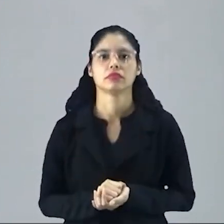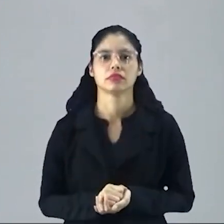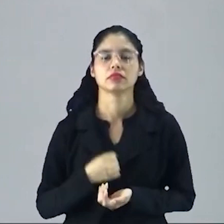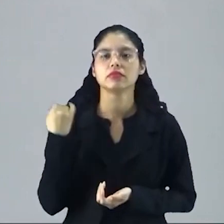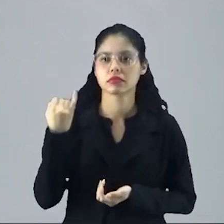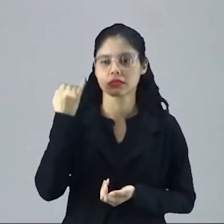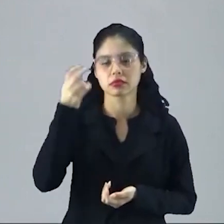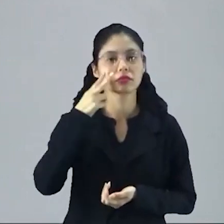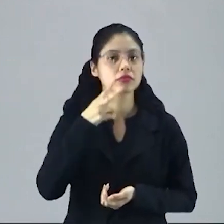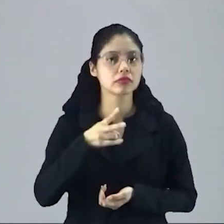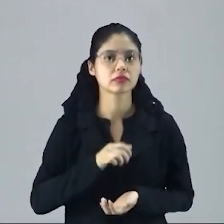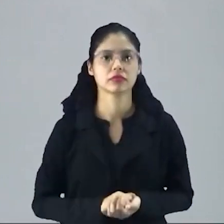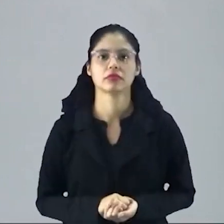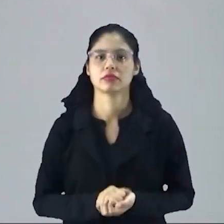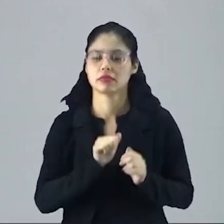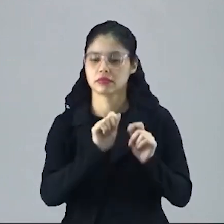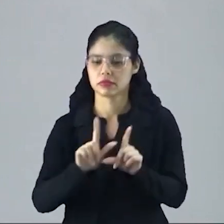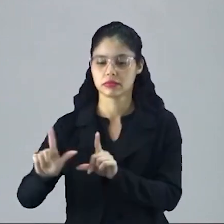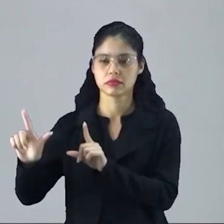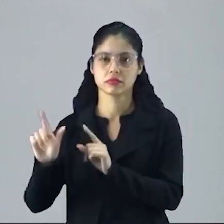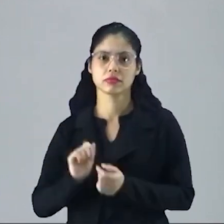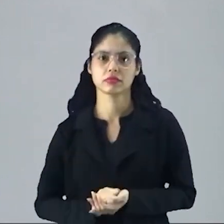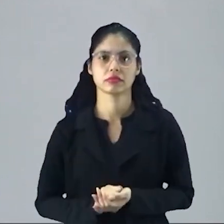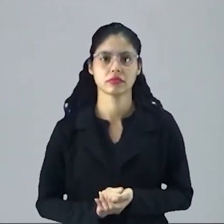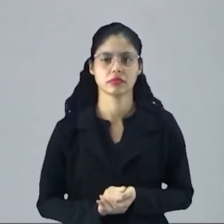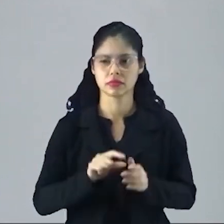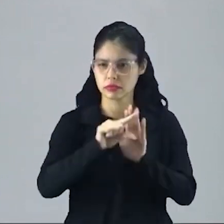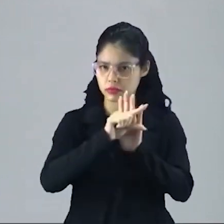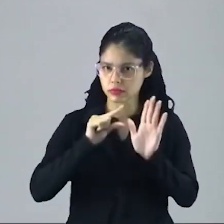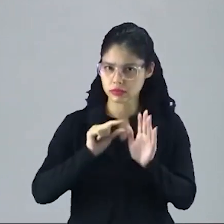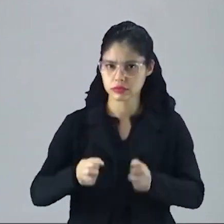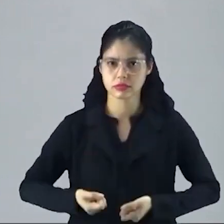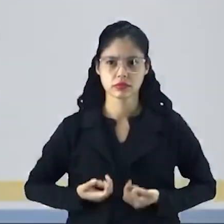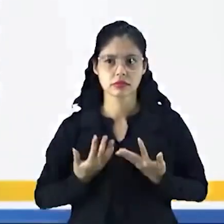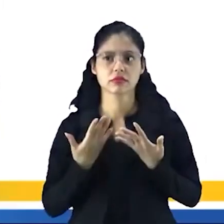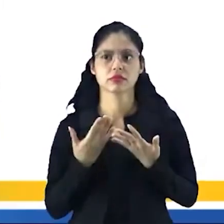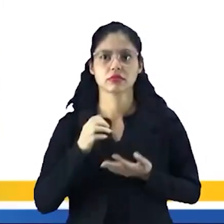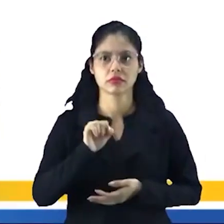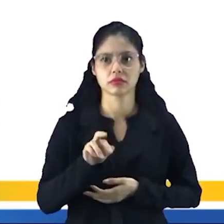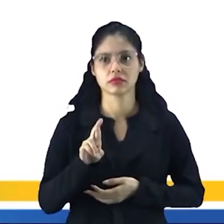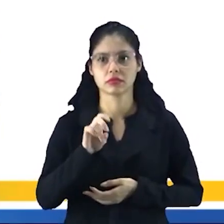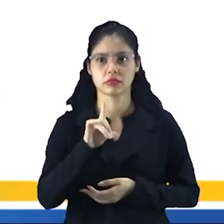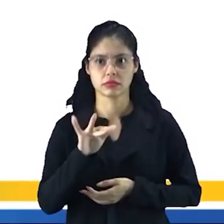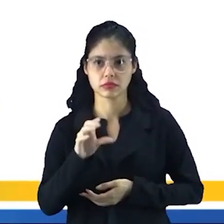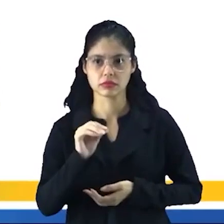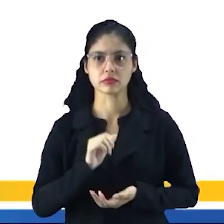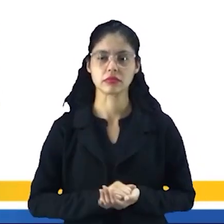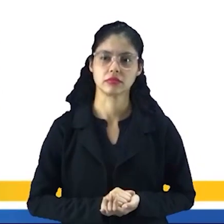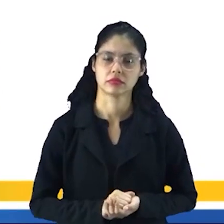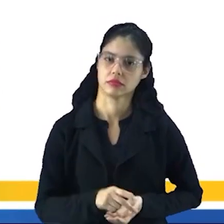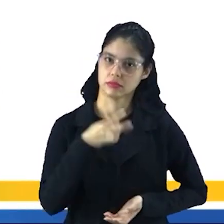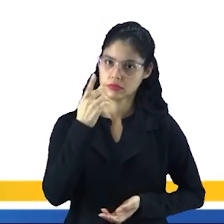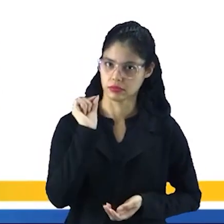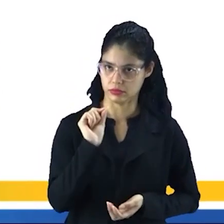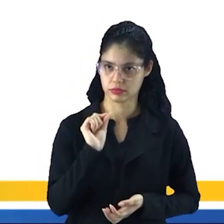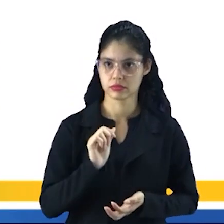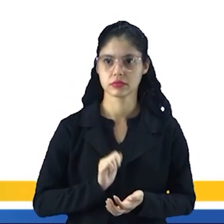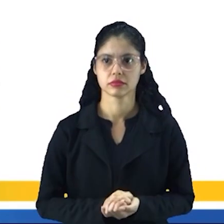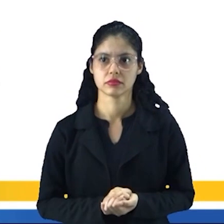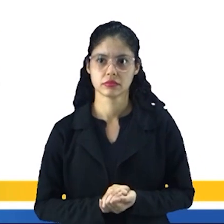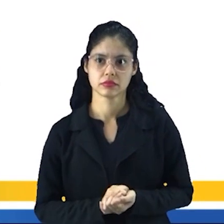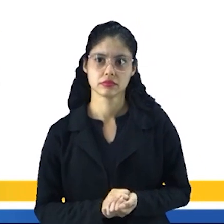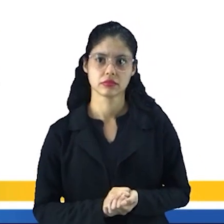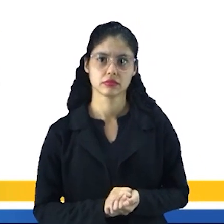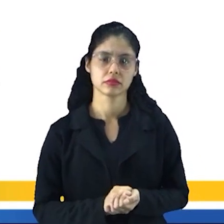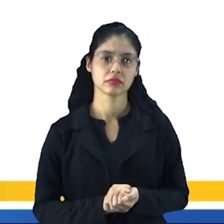Então é importante ver. Vamos acompanhar então agora o pedacinho do manifesto surrealista. Ele vai dizer assim: